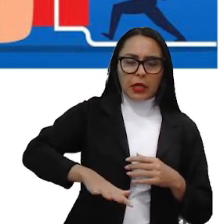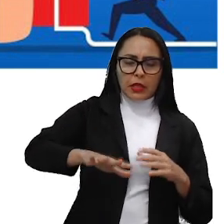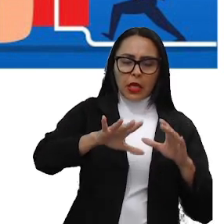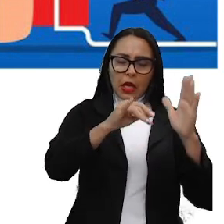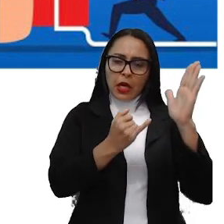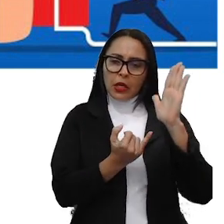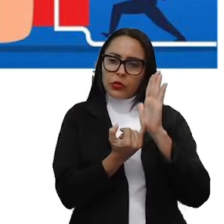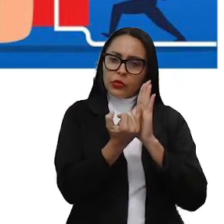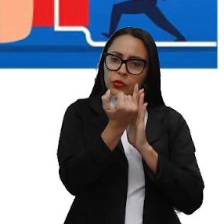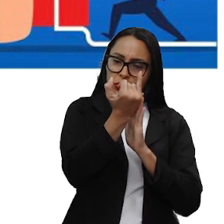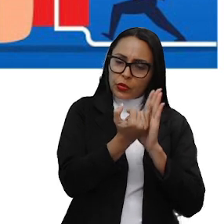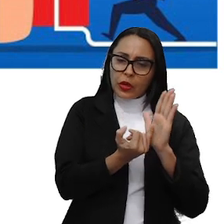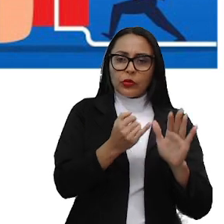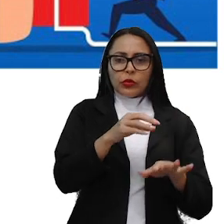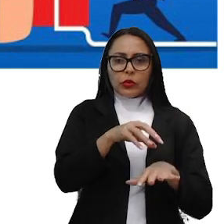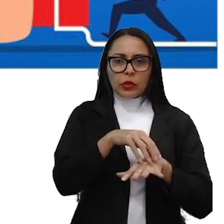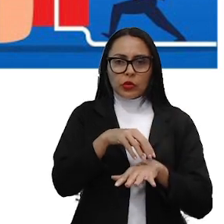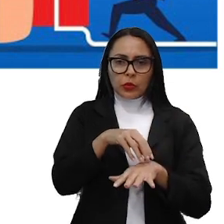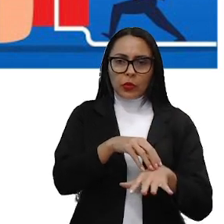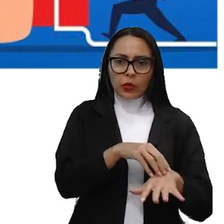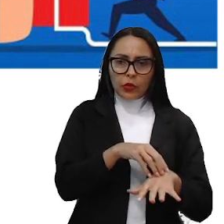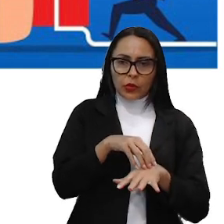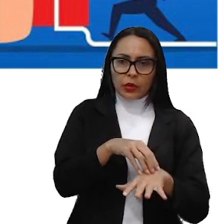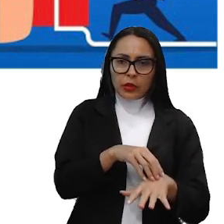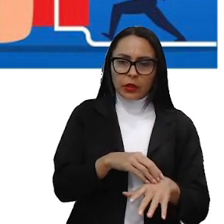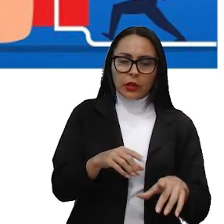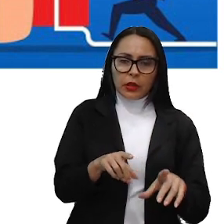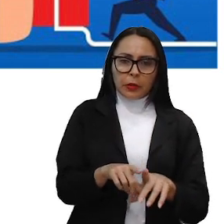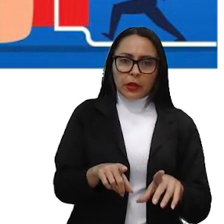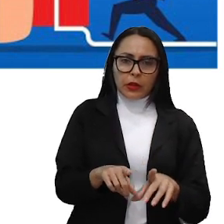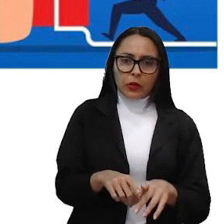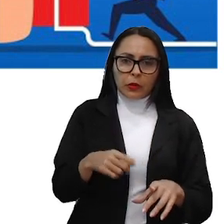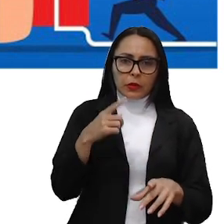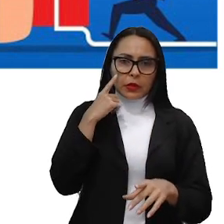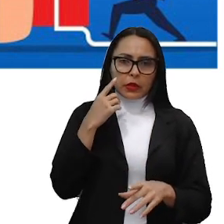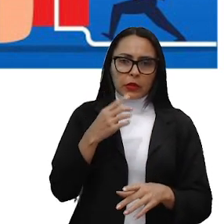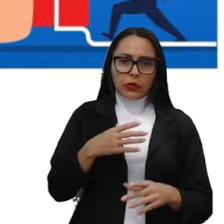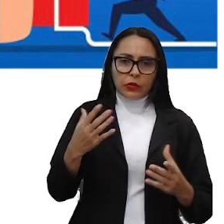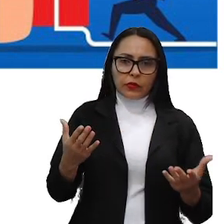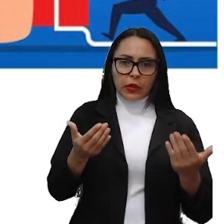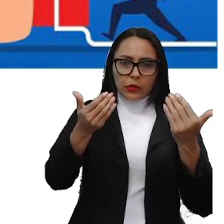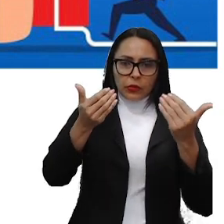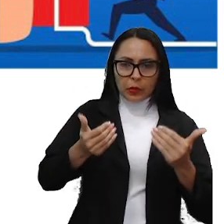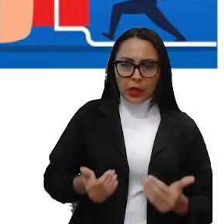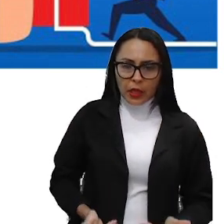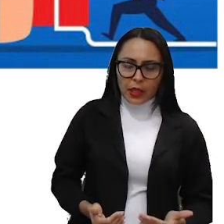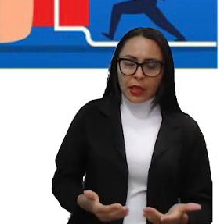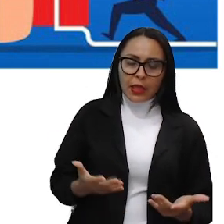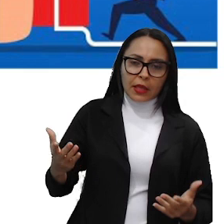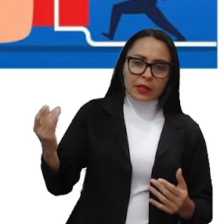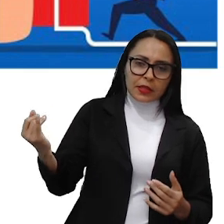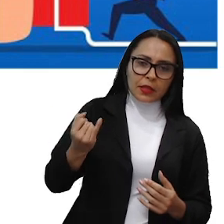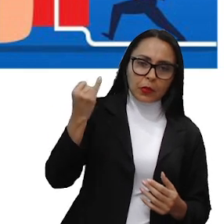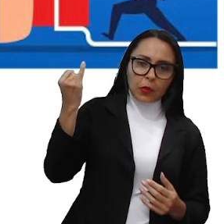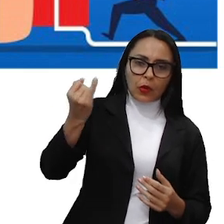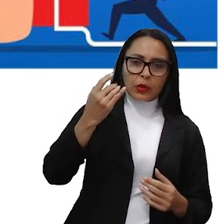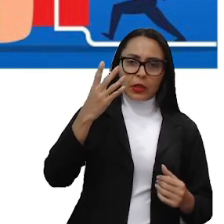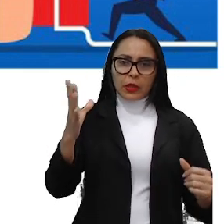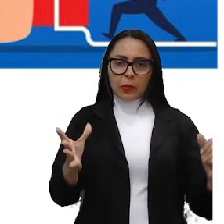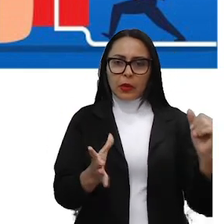infraestrutura de transportes, também passa a ser considerada como sendo um dos fatores mais relevantes para a garantia